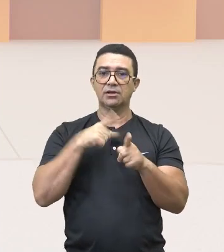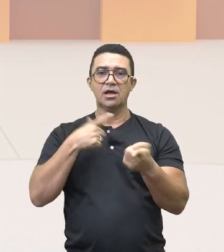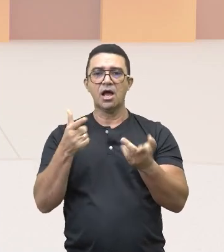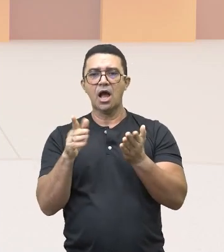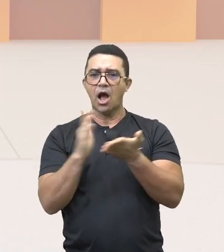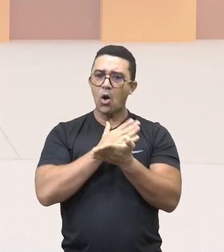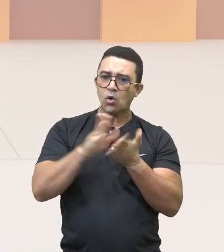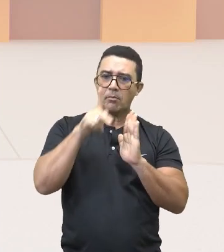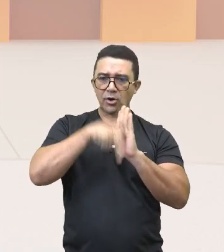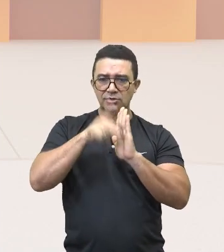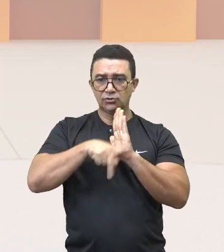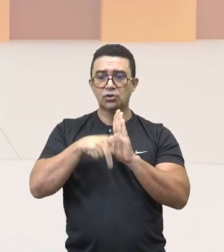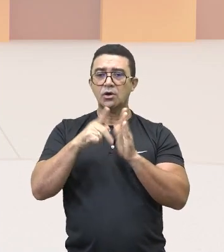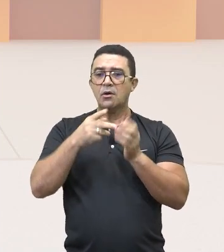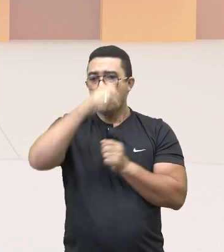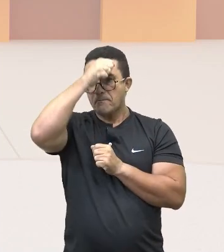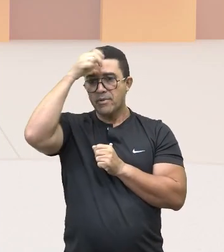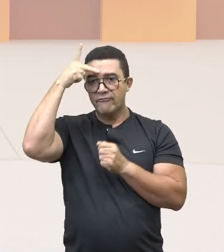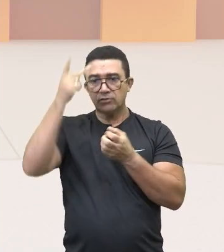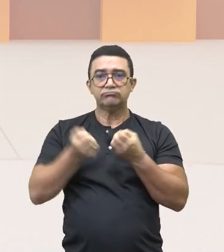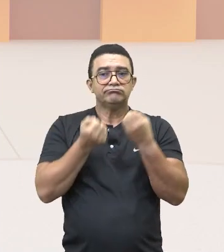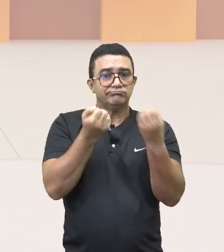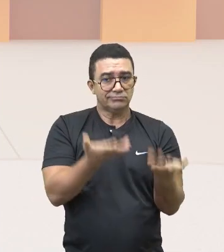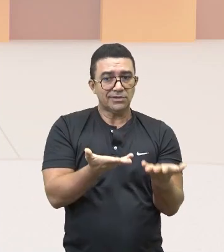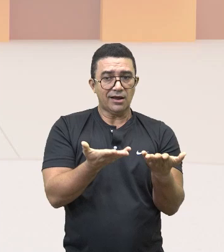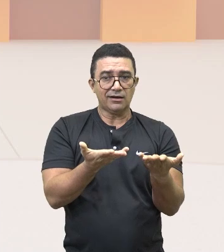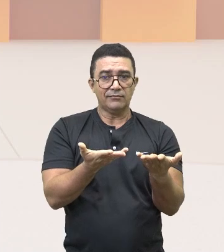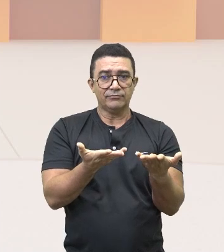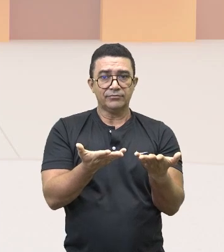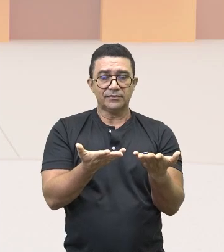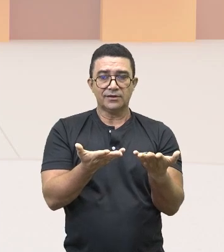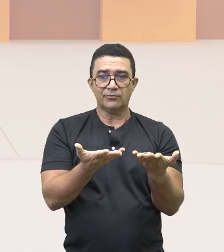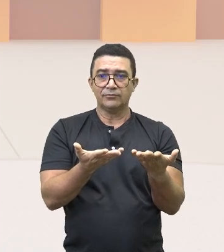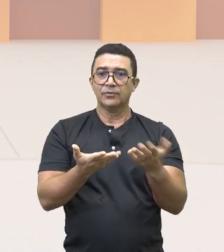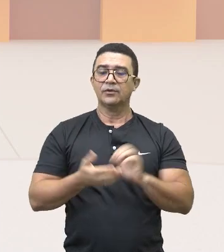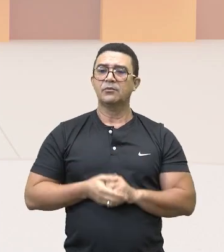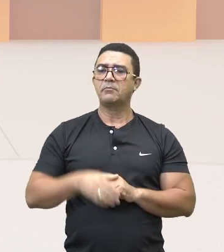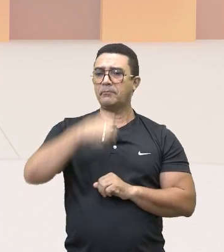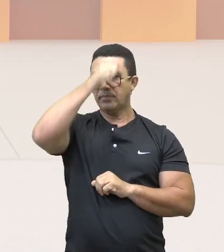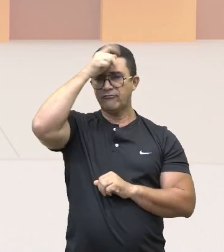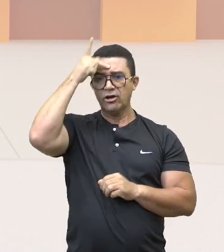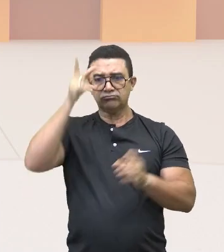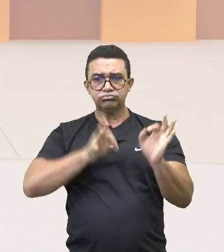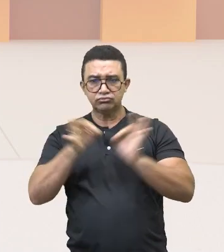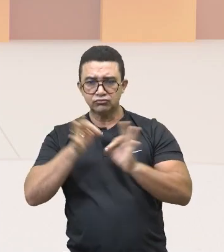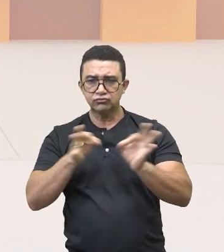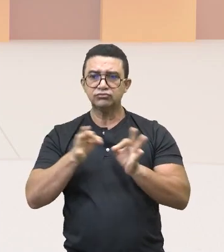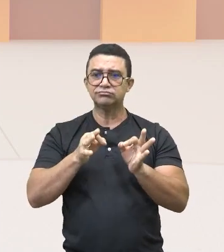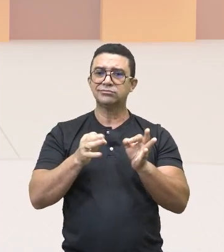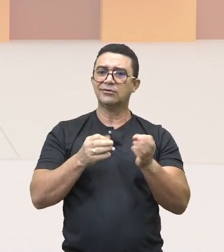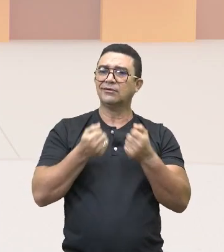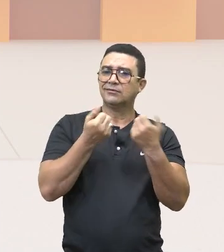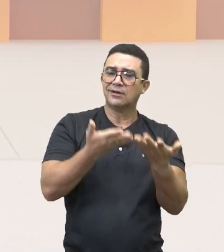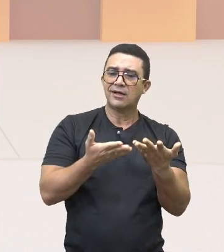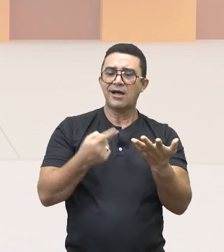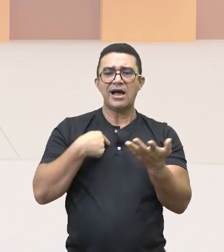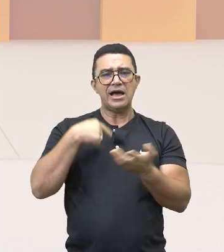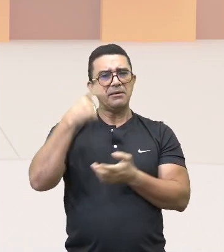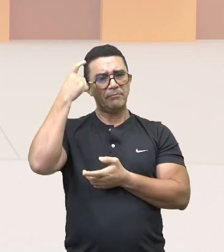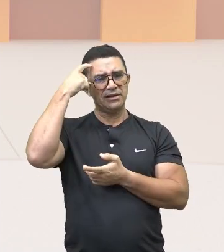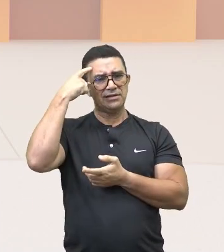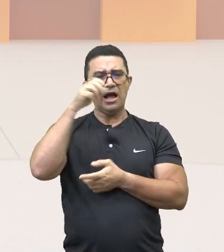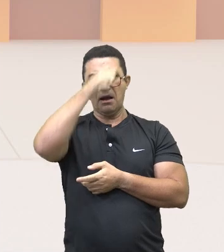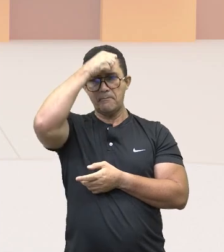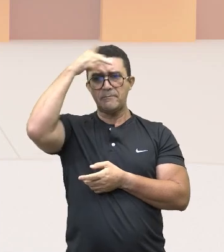o prefeito que entrega, né? E acaba sendo até um pouco injusto. É o prefeito que entrega e às vezes o prefeito fala como se fosse uma coisa dele,